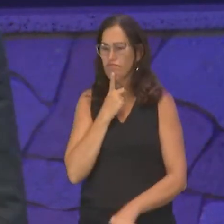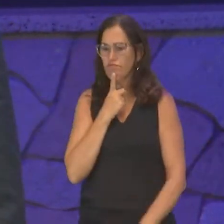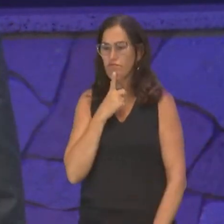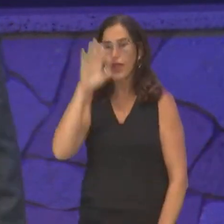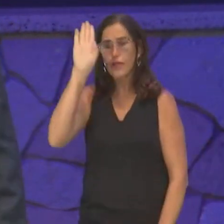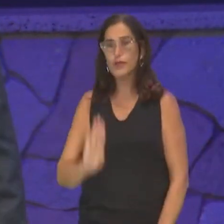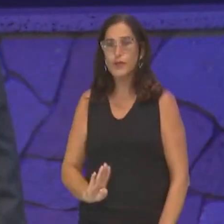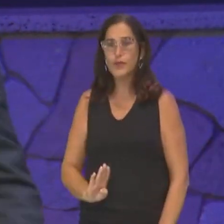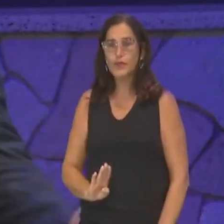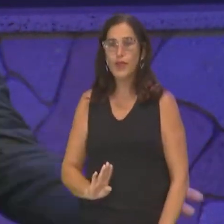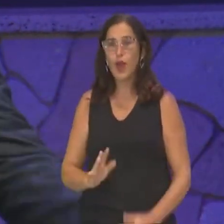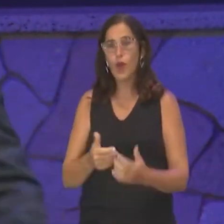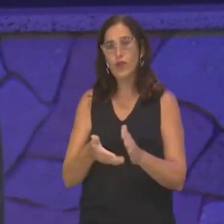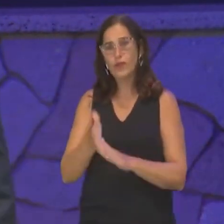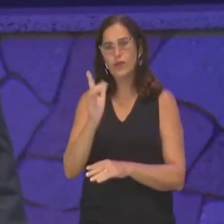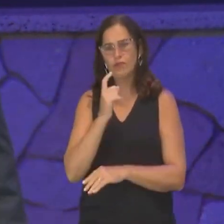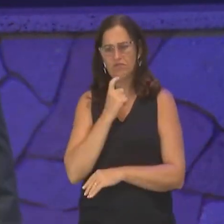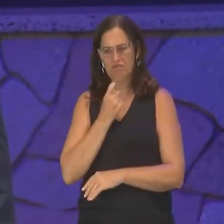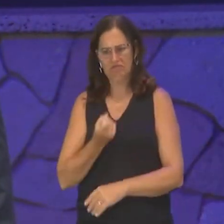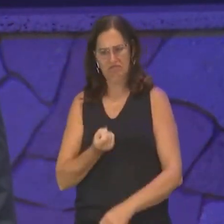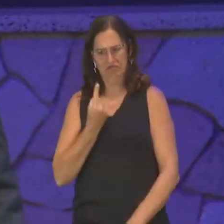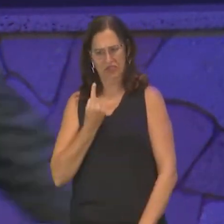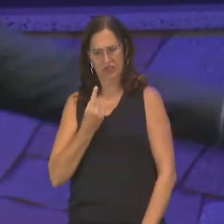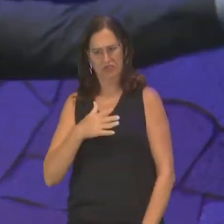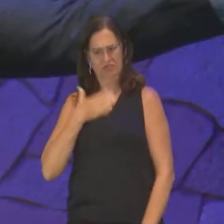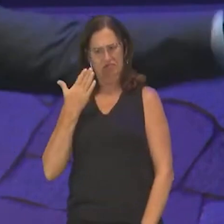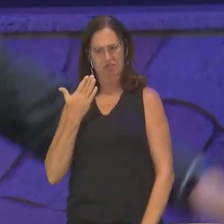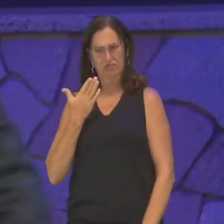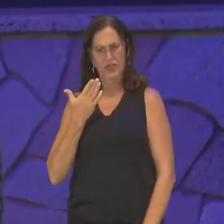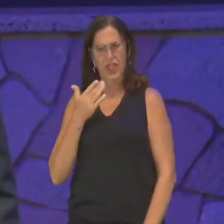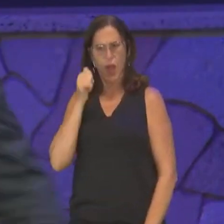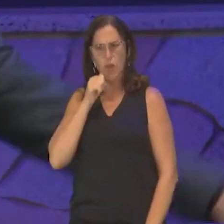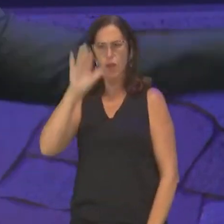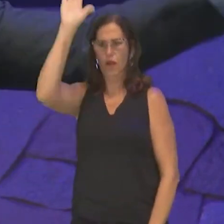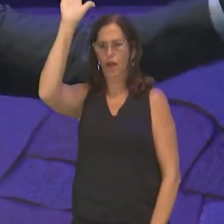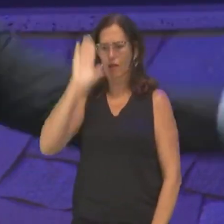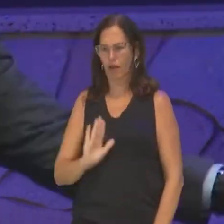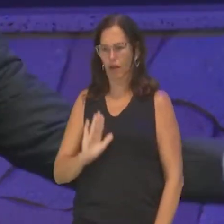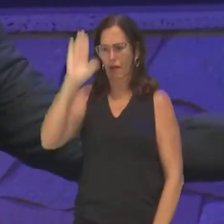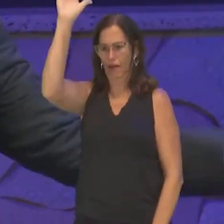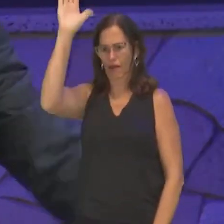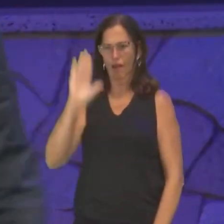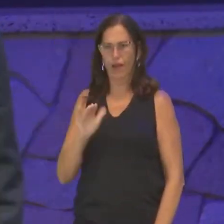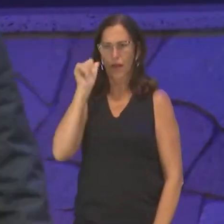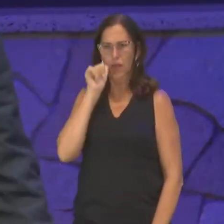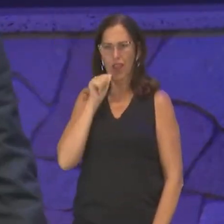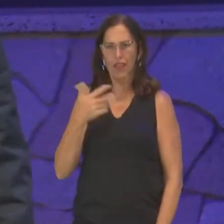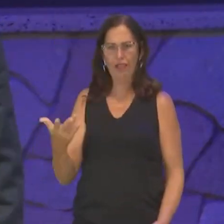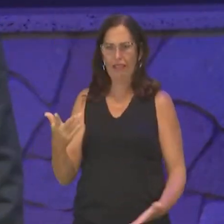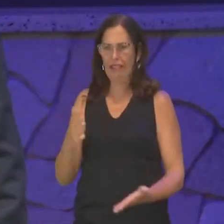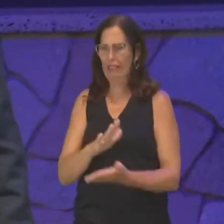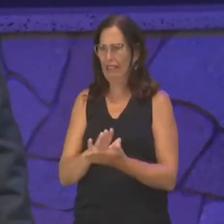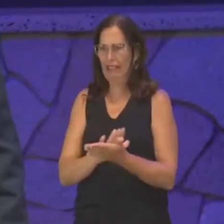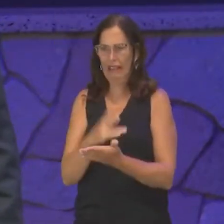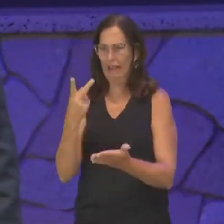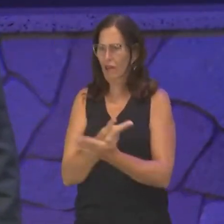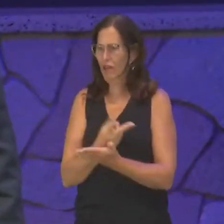baixava a mão, o ônibus seguia. Eu falei: gente, está estranho. A mulher levanta a mão, baixa a mão, levanta a mão, baixa a mão e nada acontece.